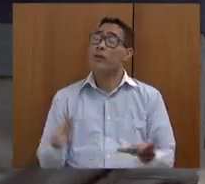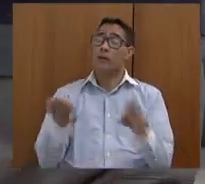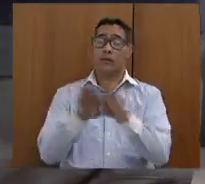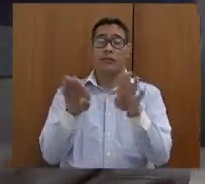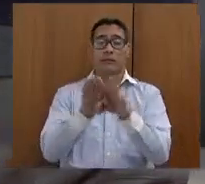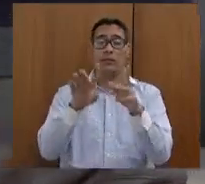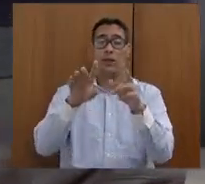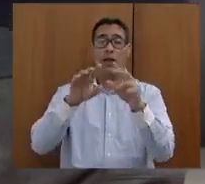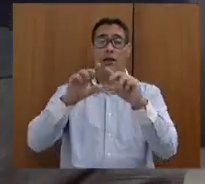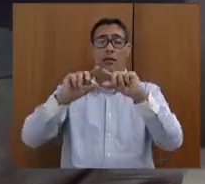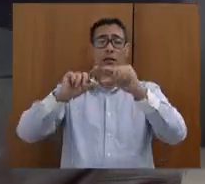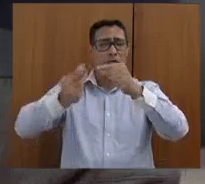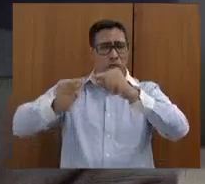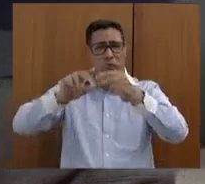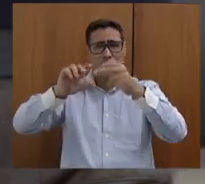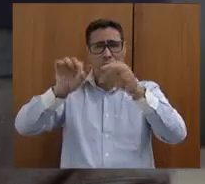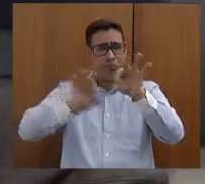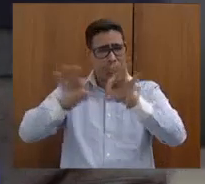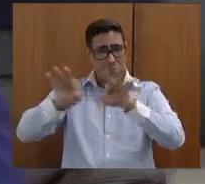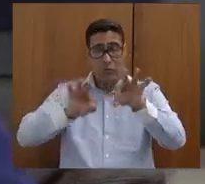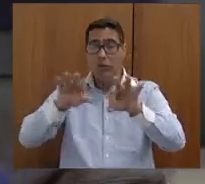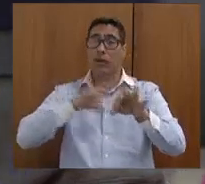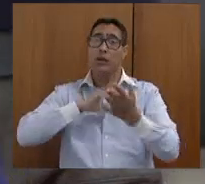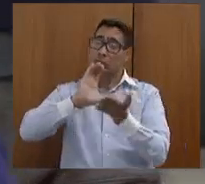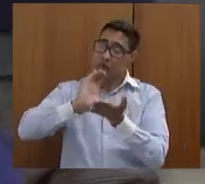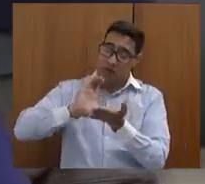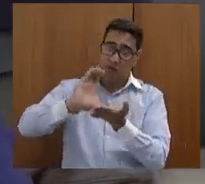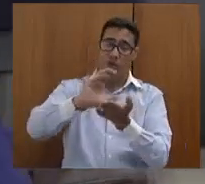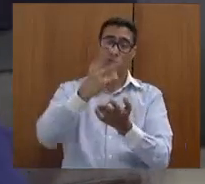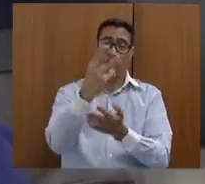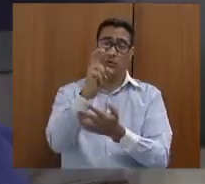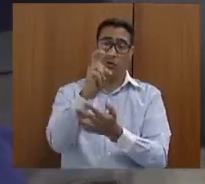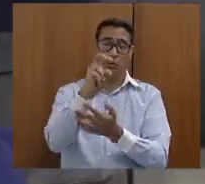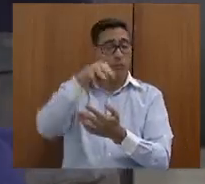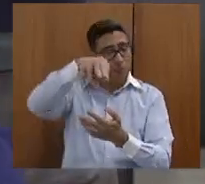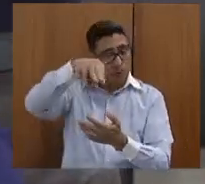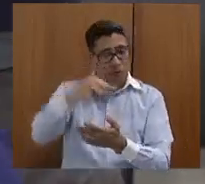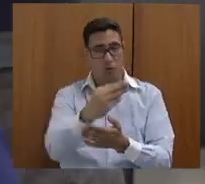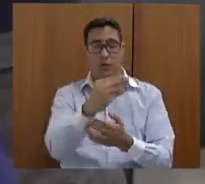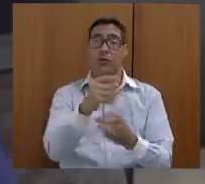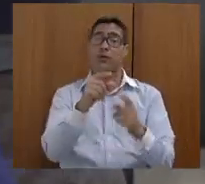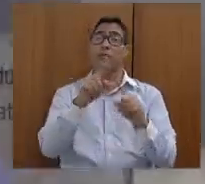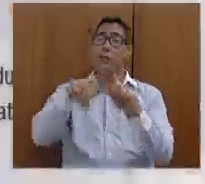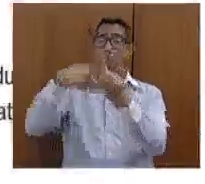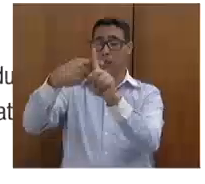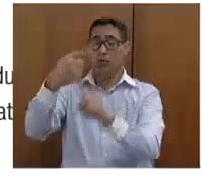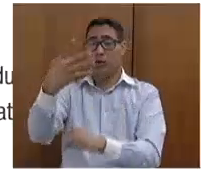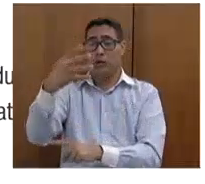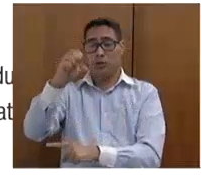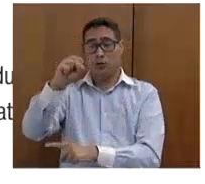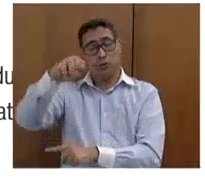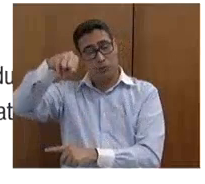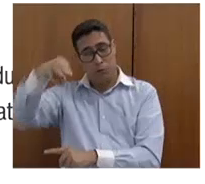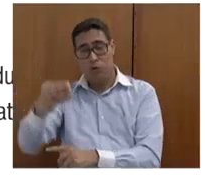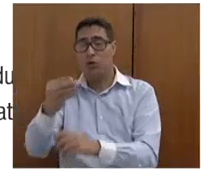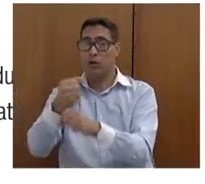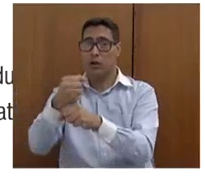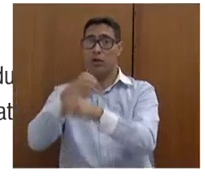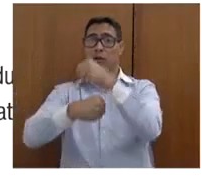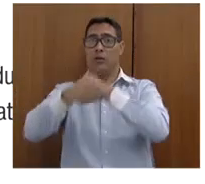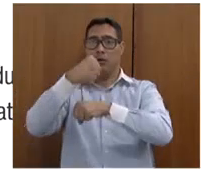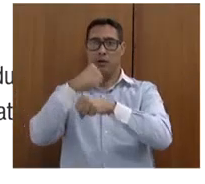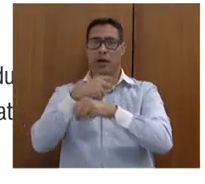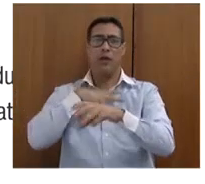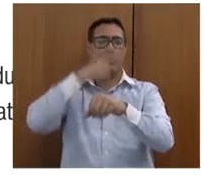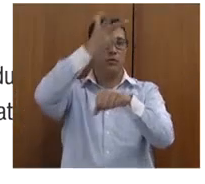investimos 35 milhões este ano e 48 milhões do ano passado em câmeras de segurança